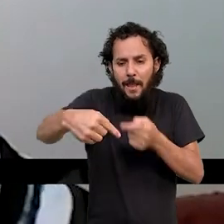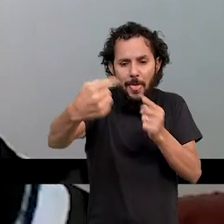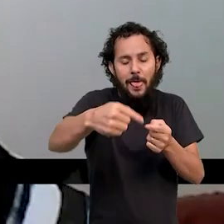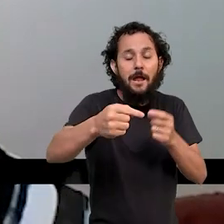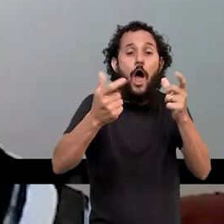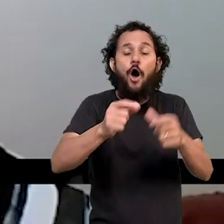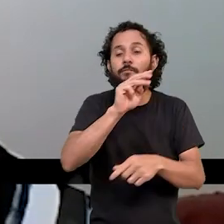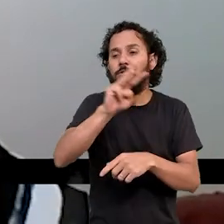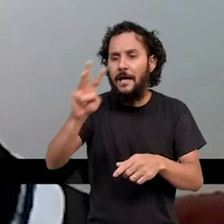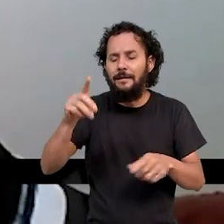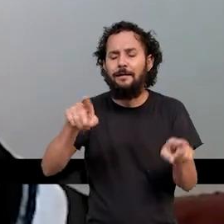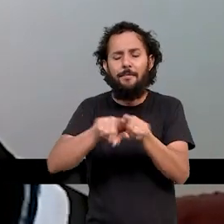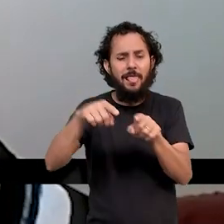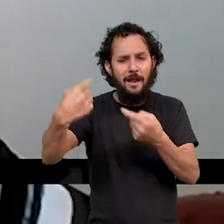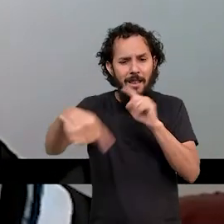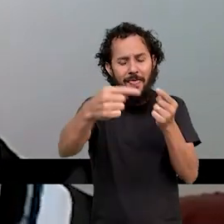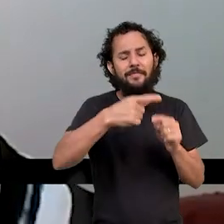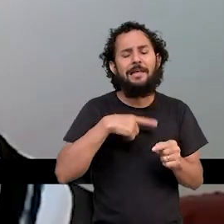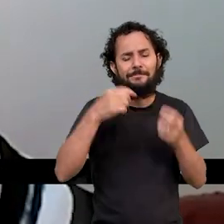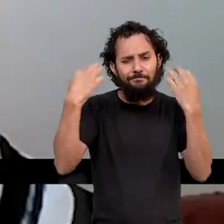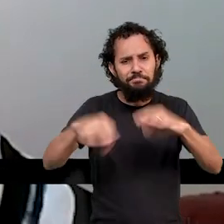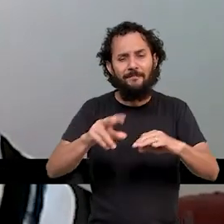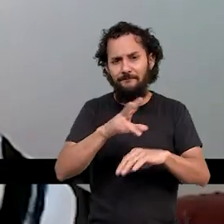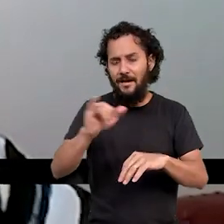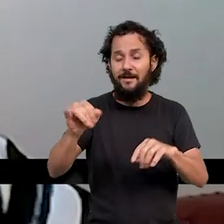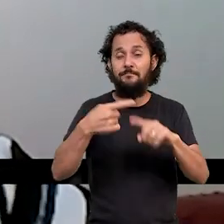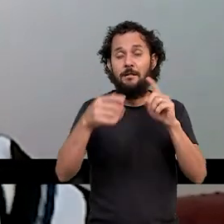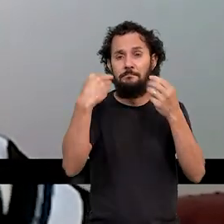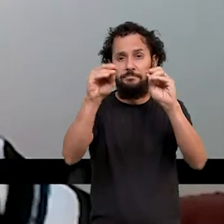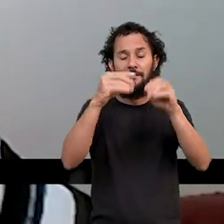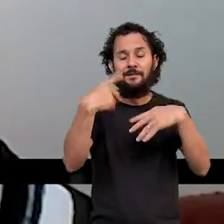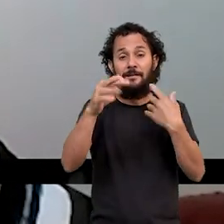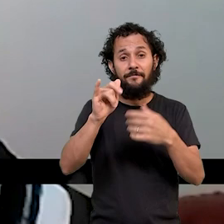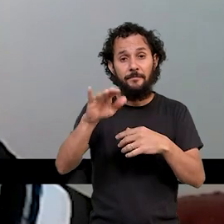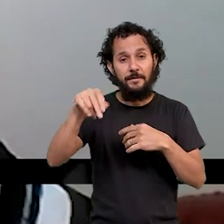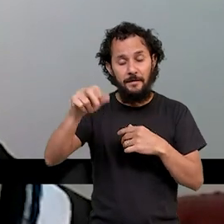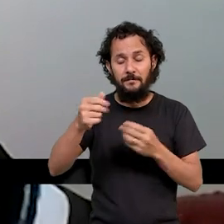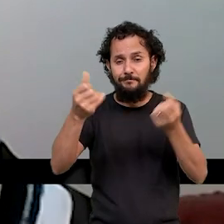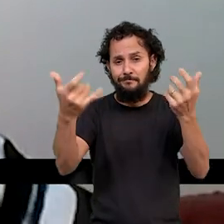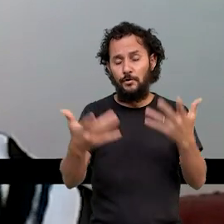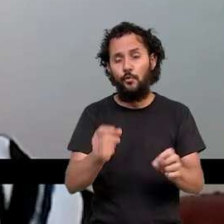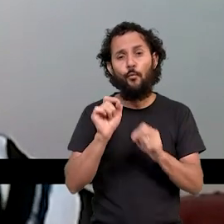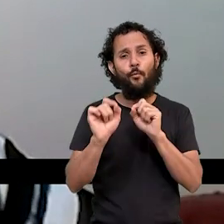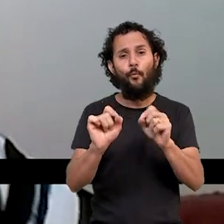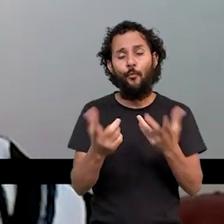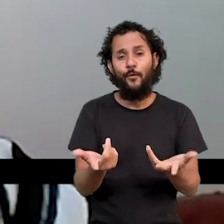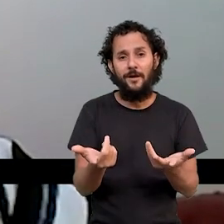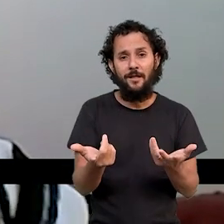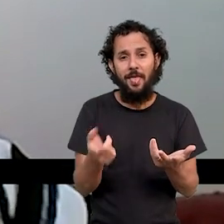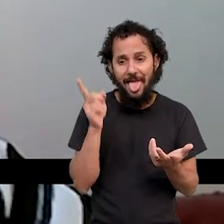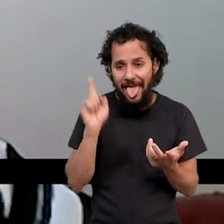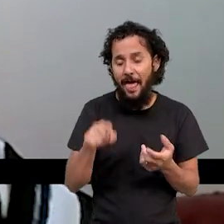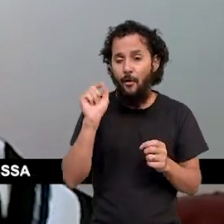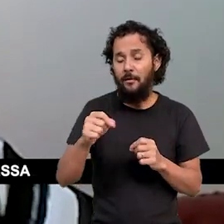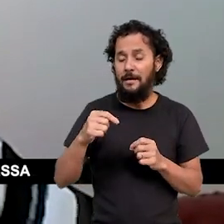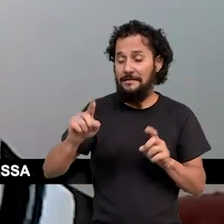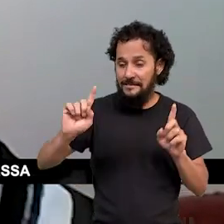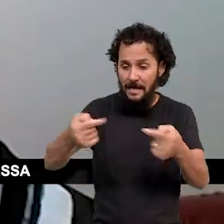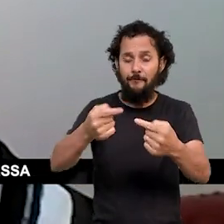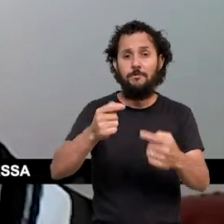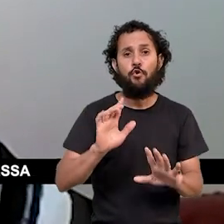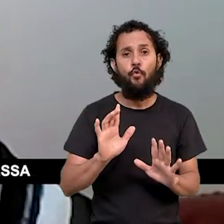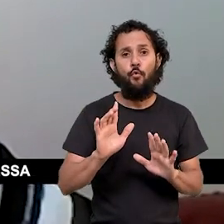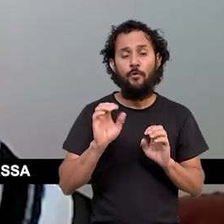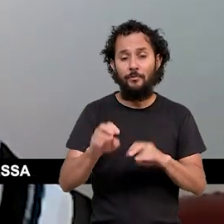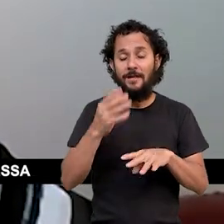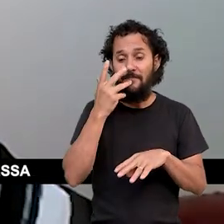no portal, com toda certeza, como a Fabiana colocou aí pensando, né, é um dos nossos